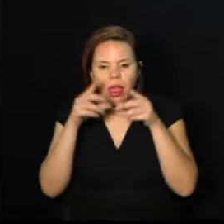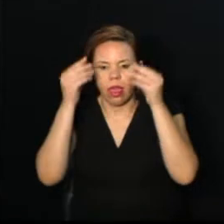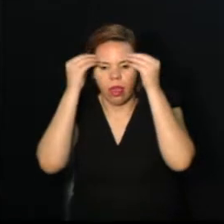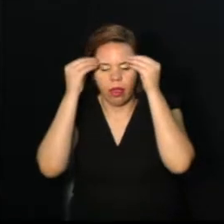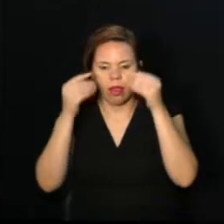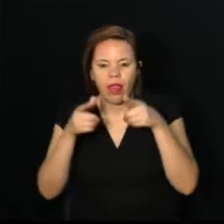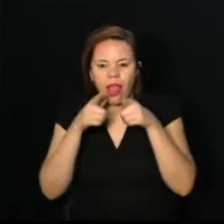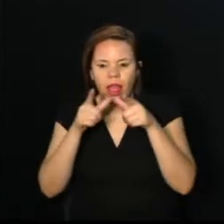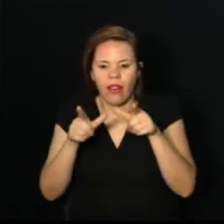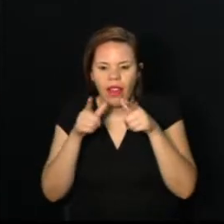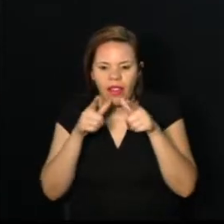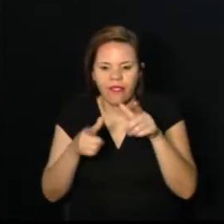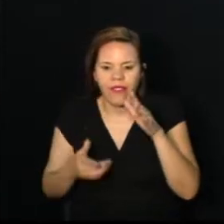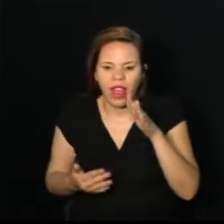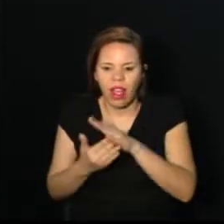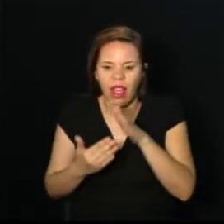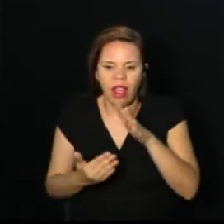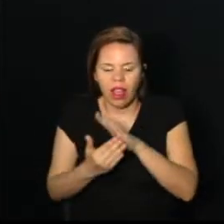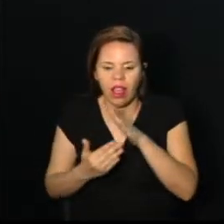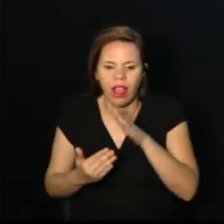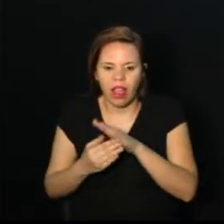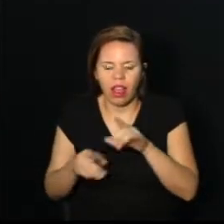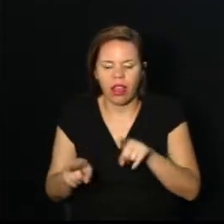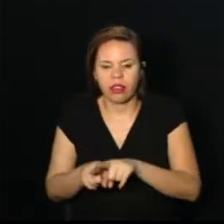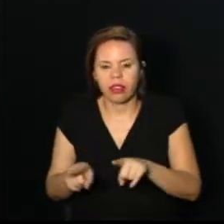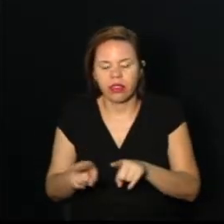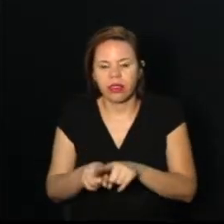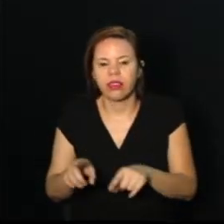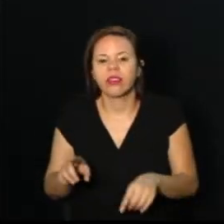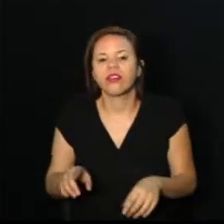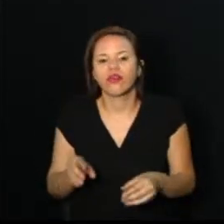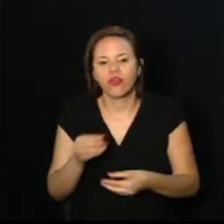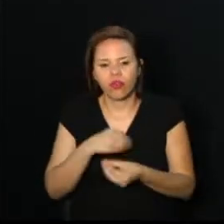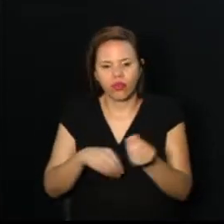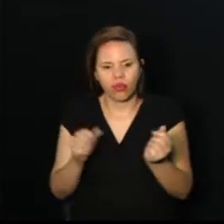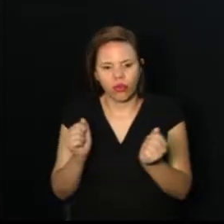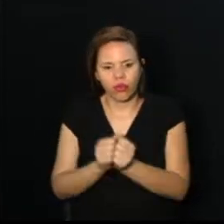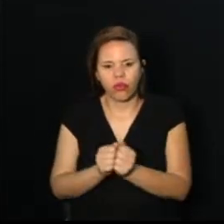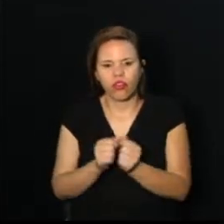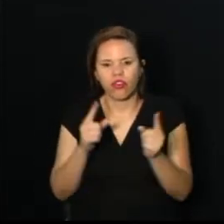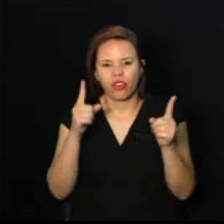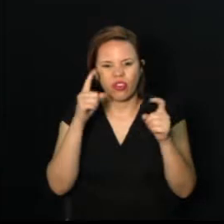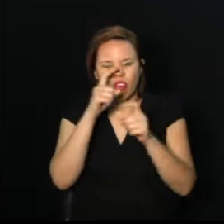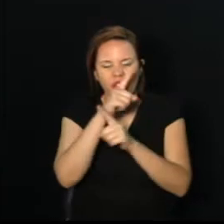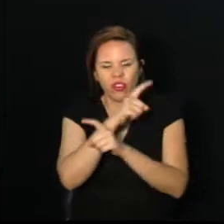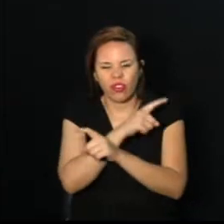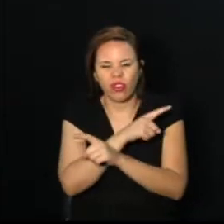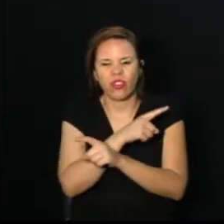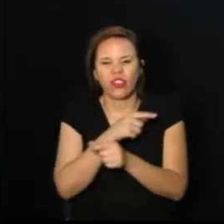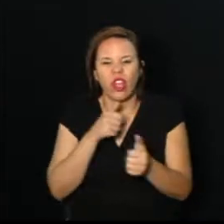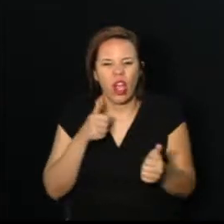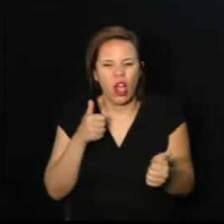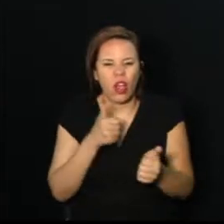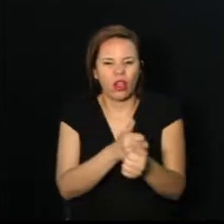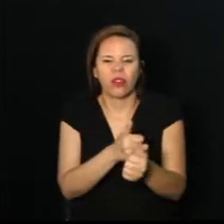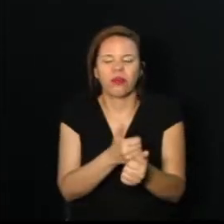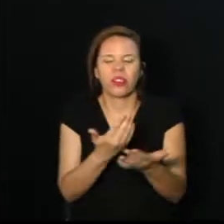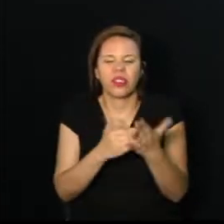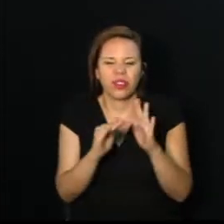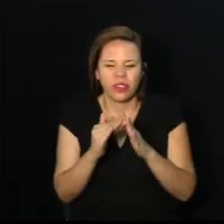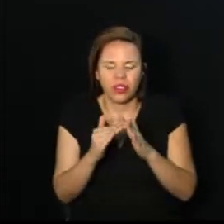linguagem, pode vir acompanhada de dificuldade escolar, porque ela já é